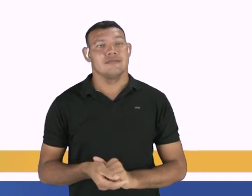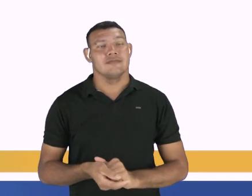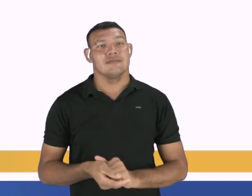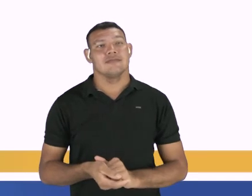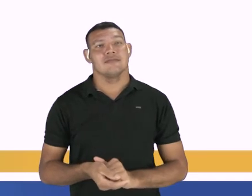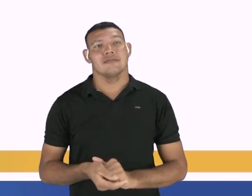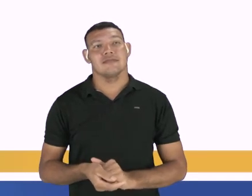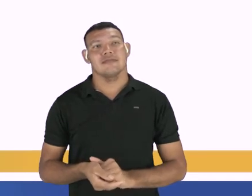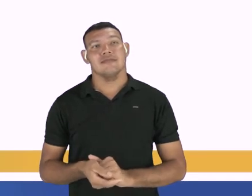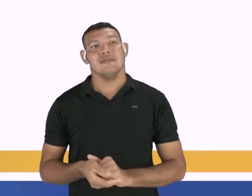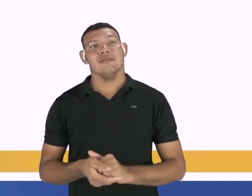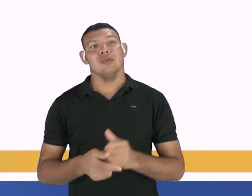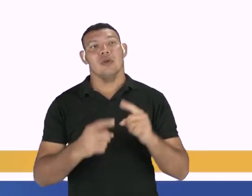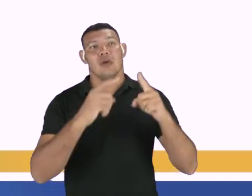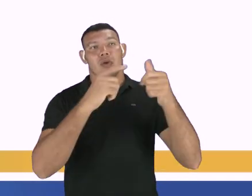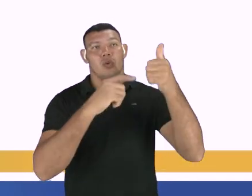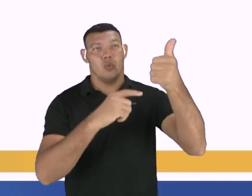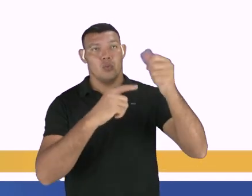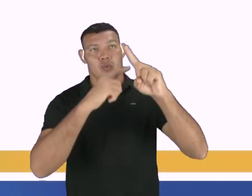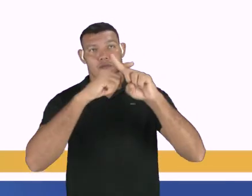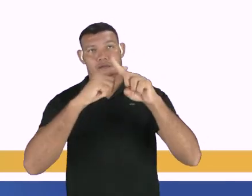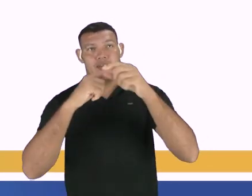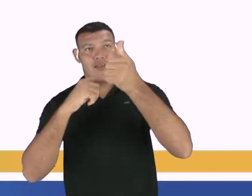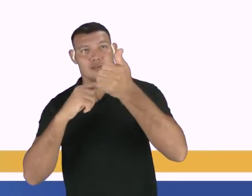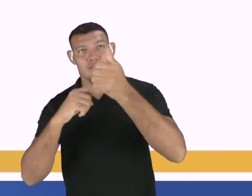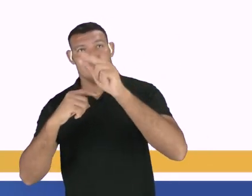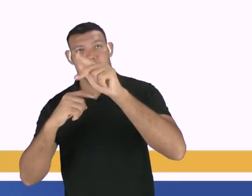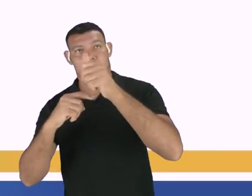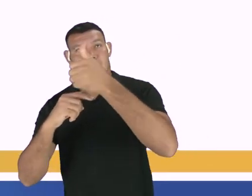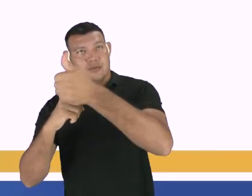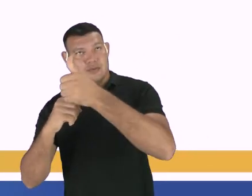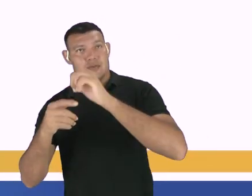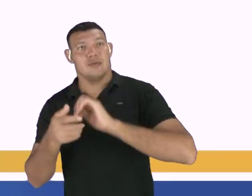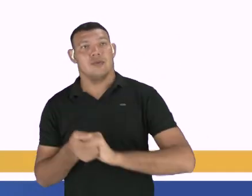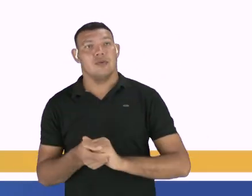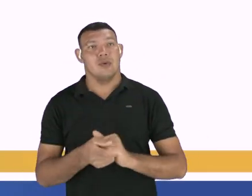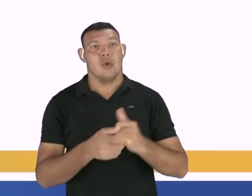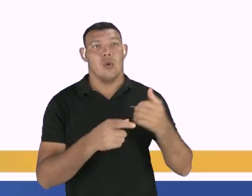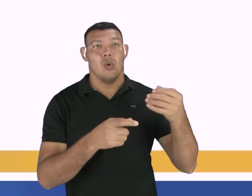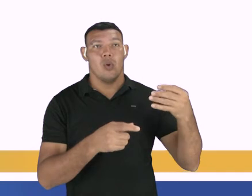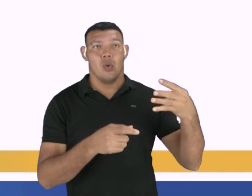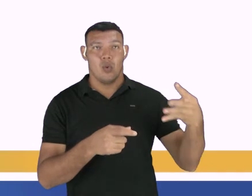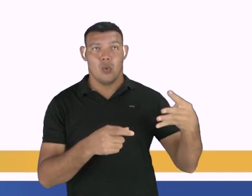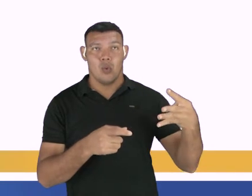vezes 1 é 1, e 4 vezes 6, 24. Então, o resultado final,